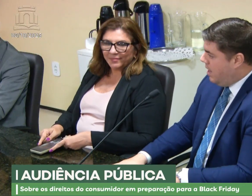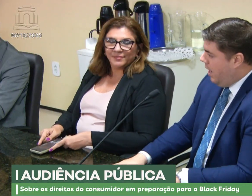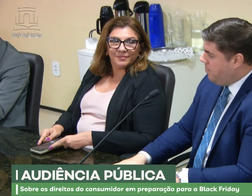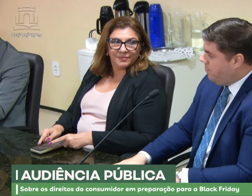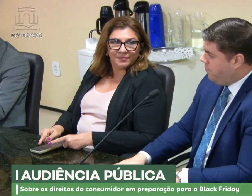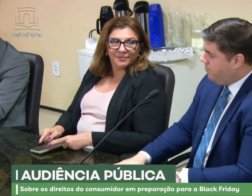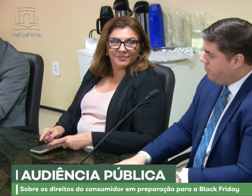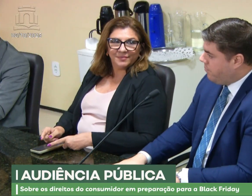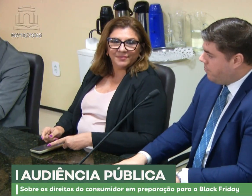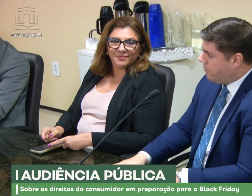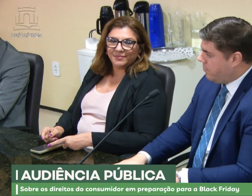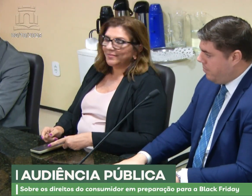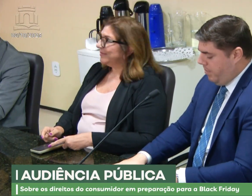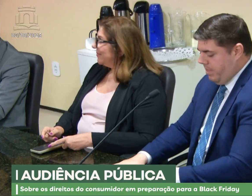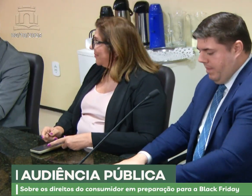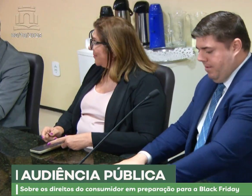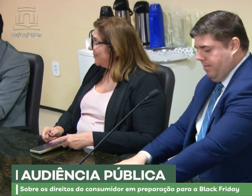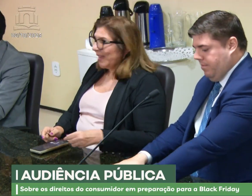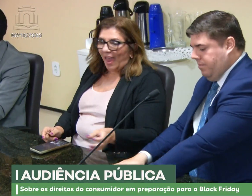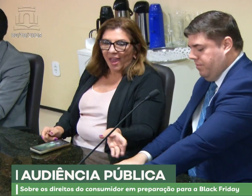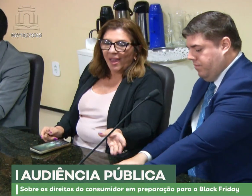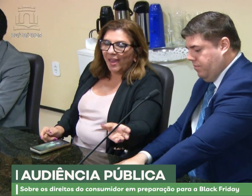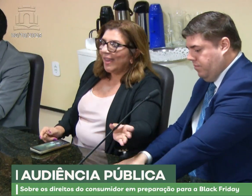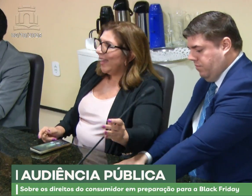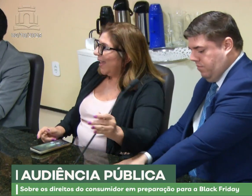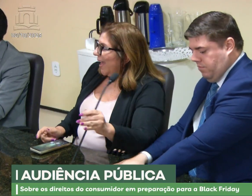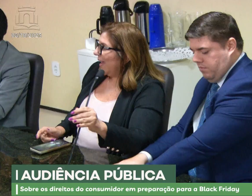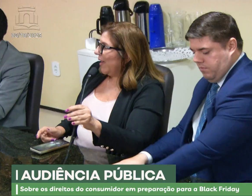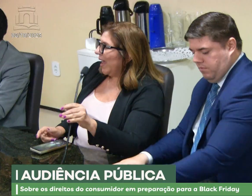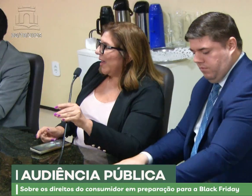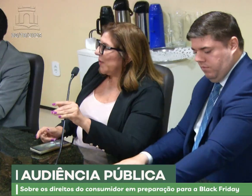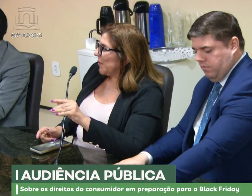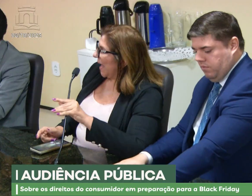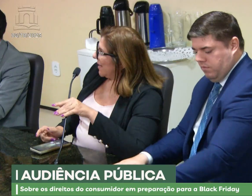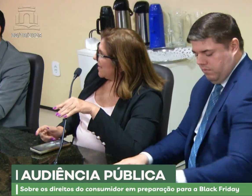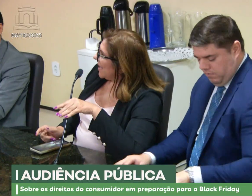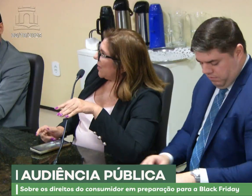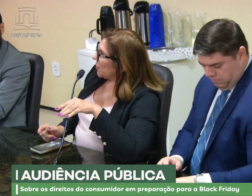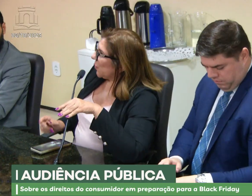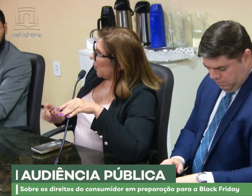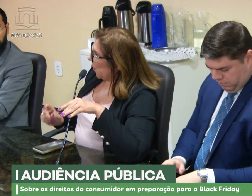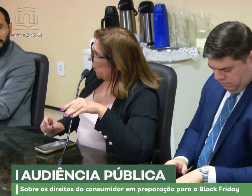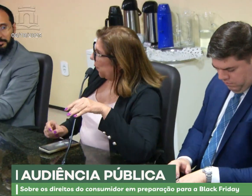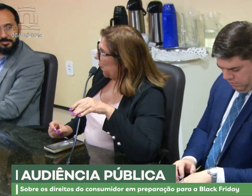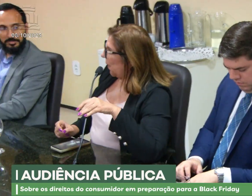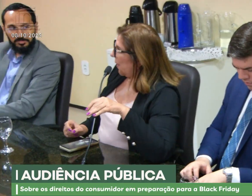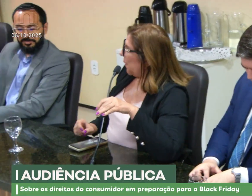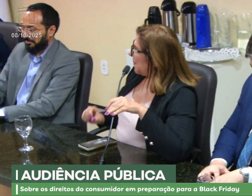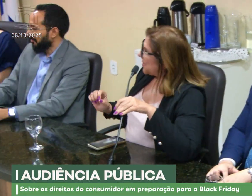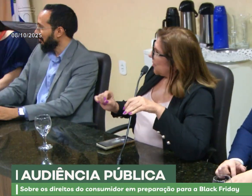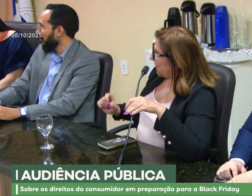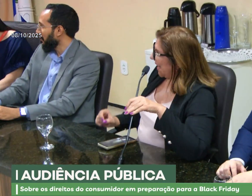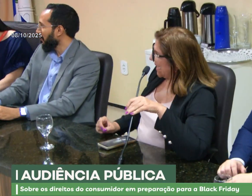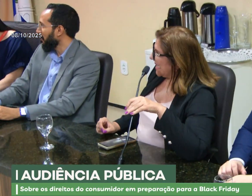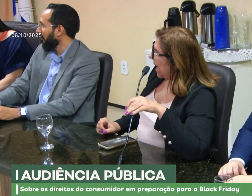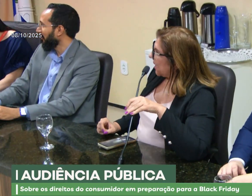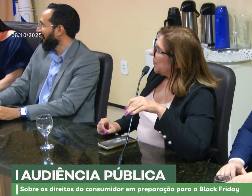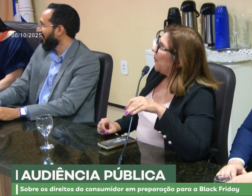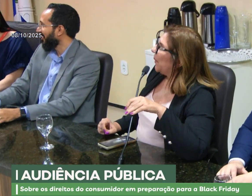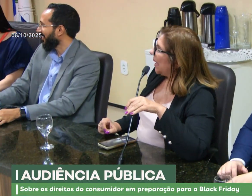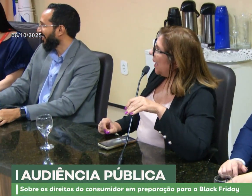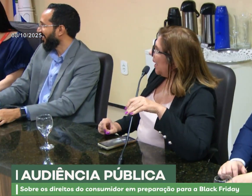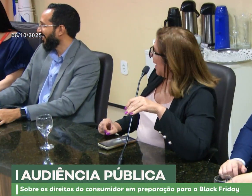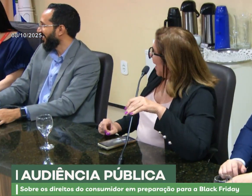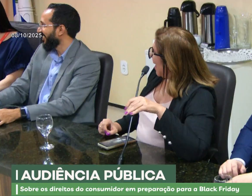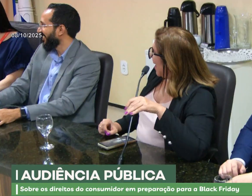o Estado do Ceará. Okay. Muito obrigado, doutor Mário Eloy. Eu quero dizer que o doutor Hugo é uma pessoa